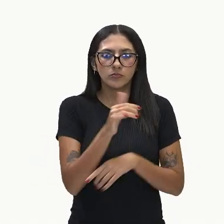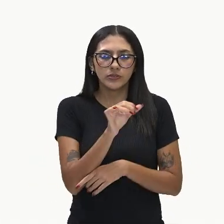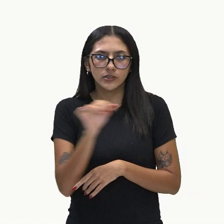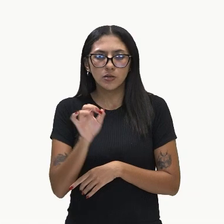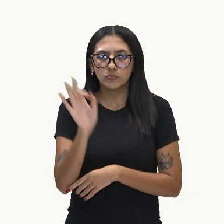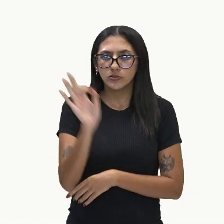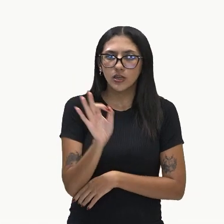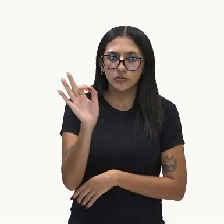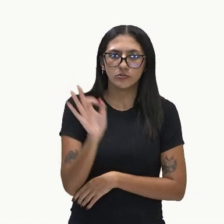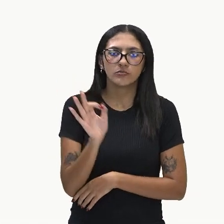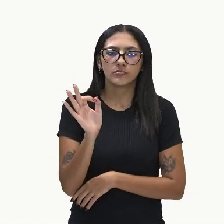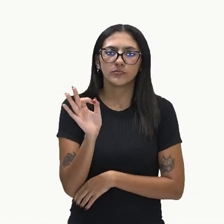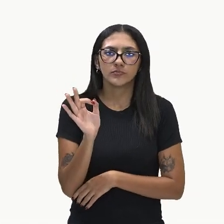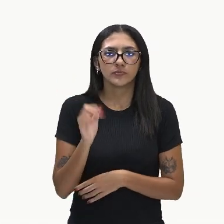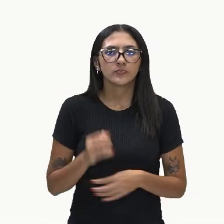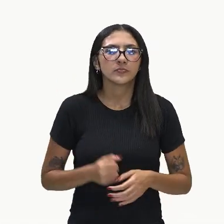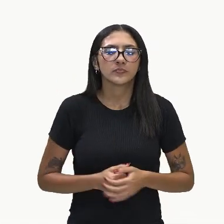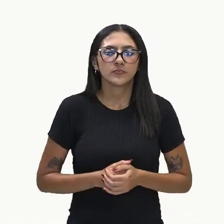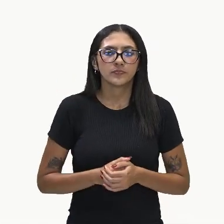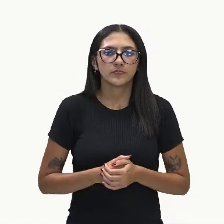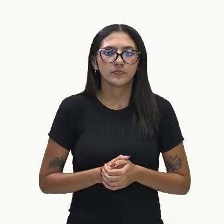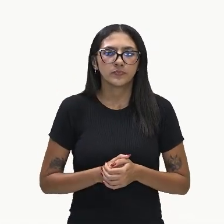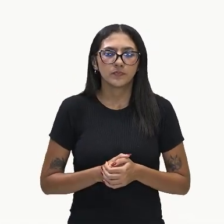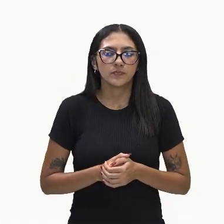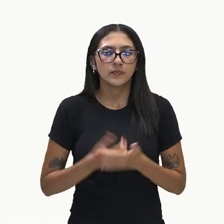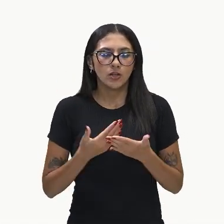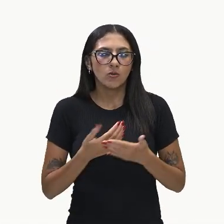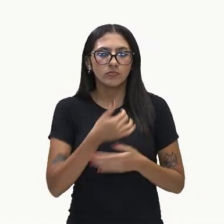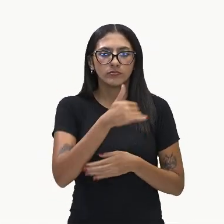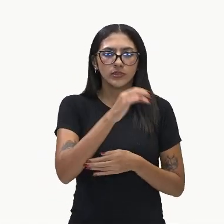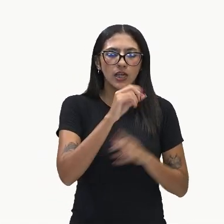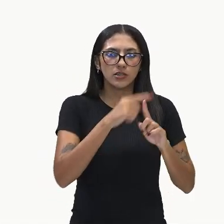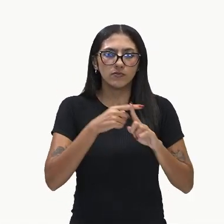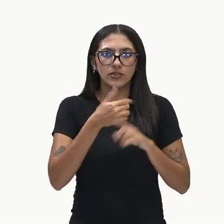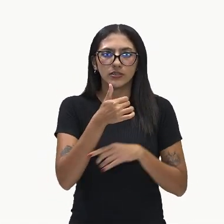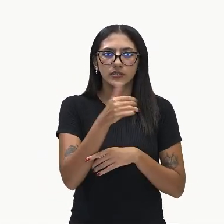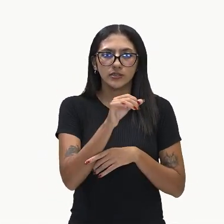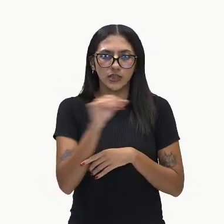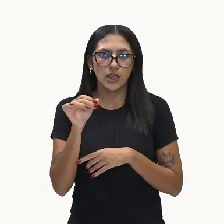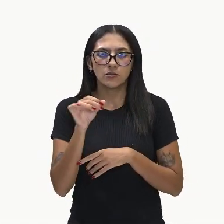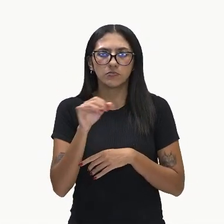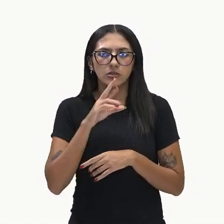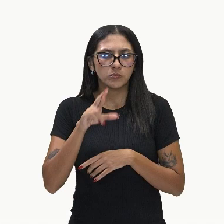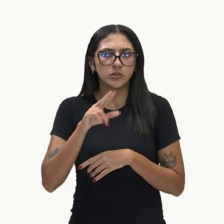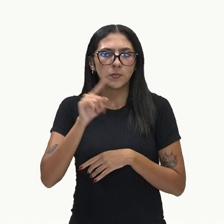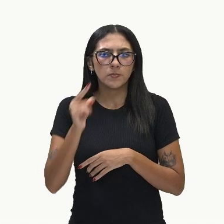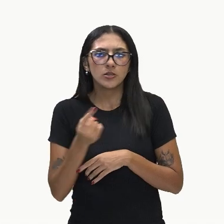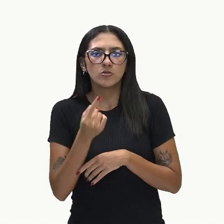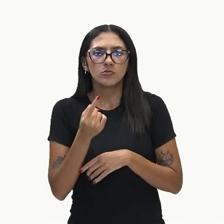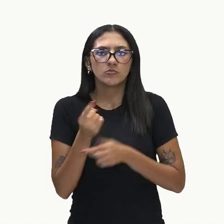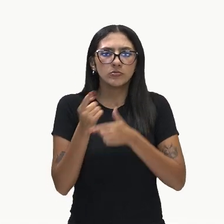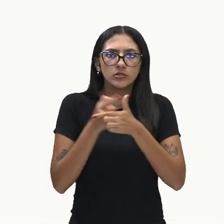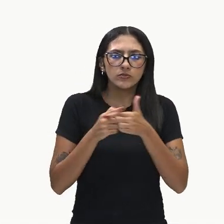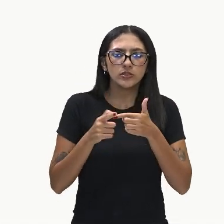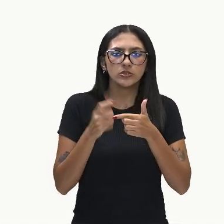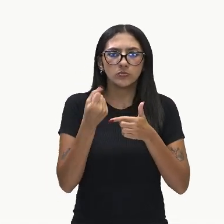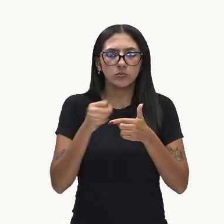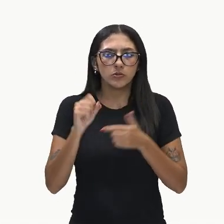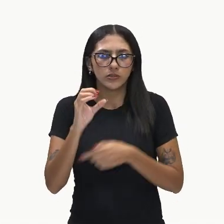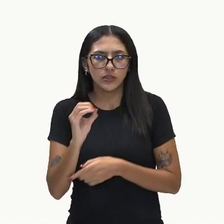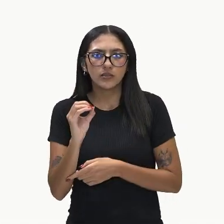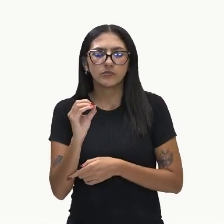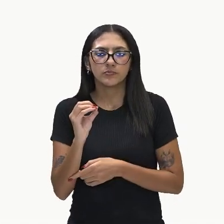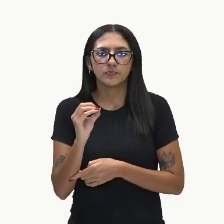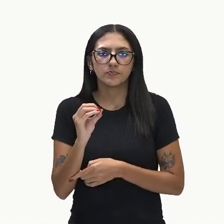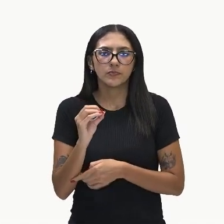100%. Então, 10 vezes 100, 1.000. E a gente dividindo pelos 80, significa